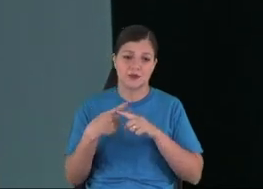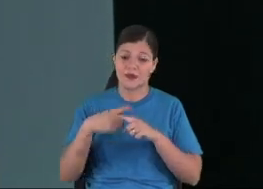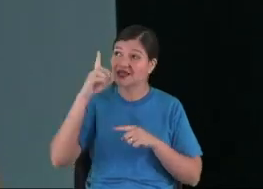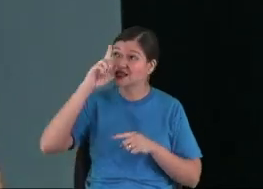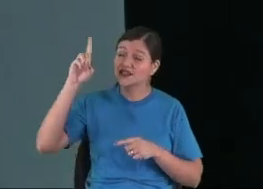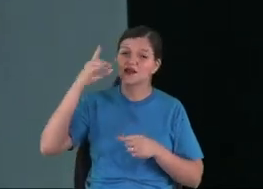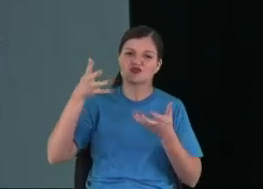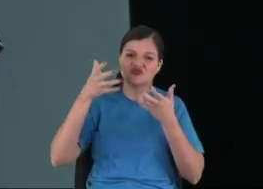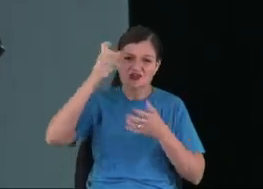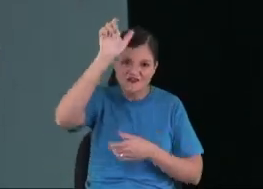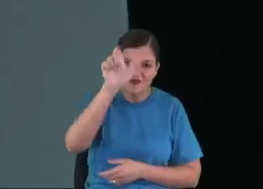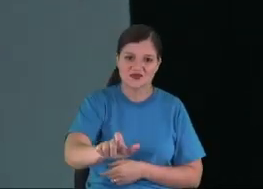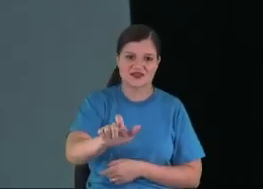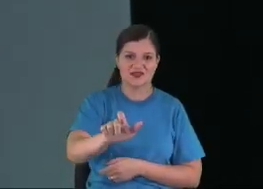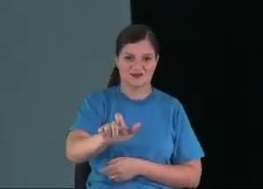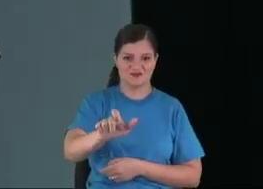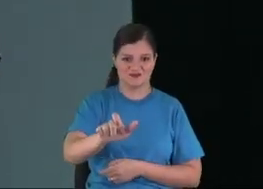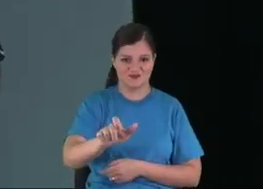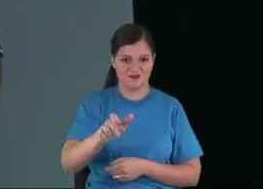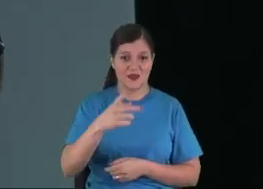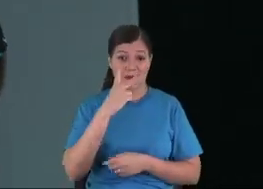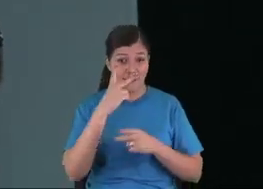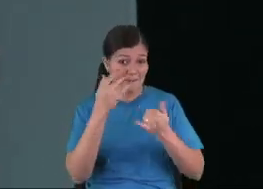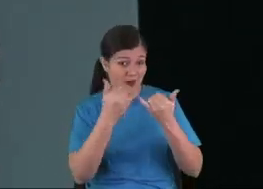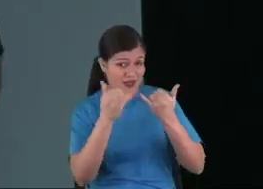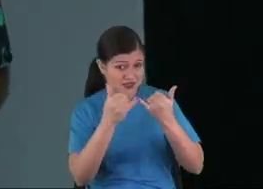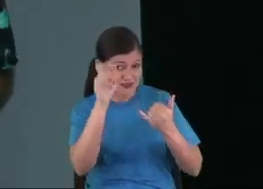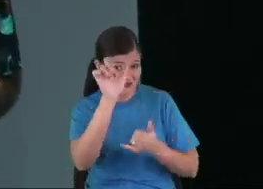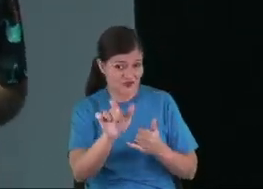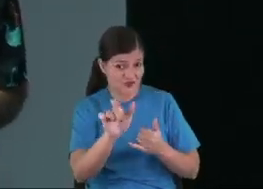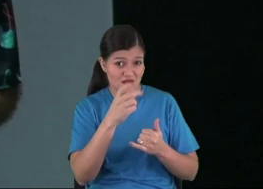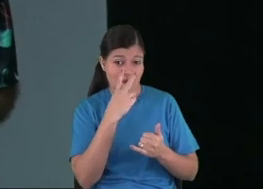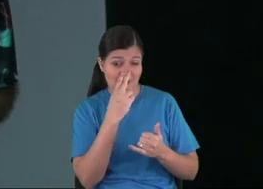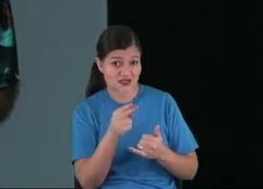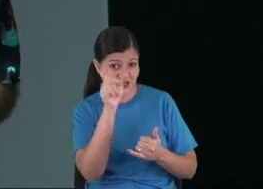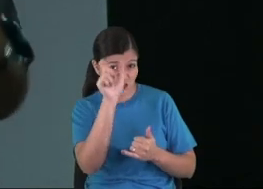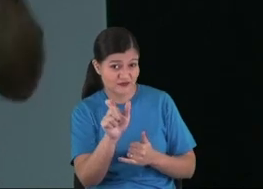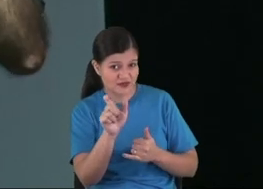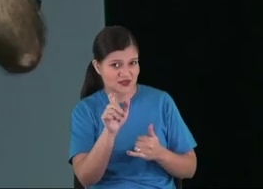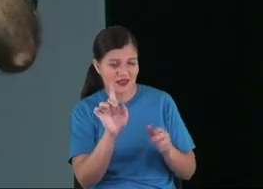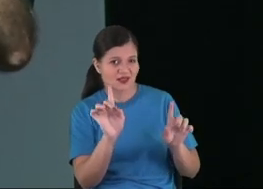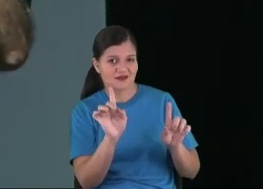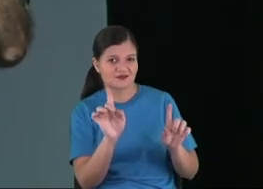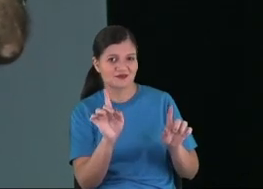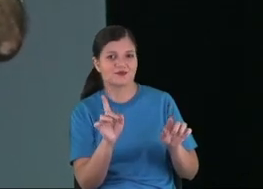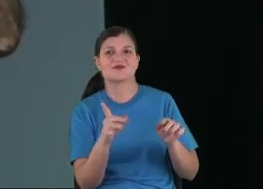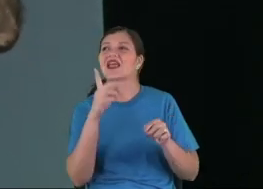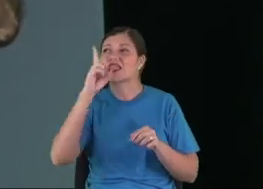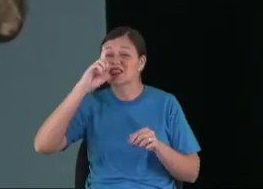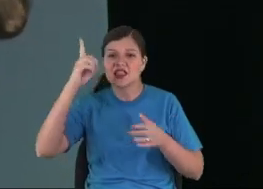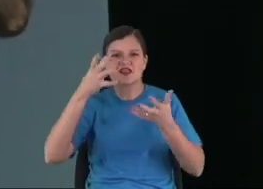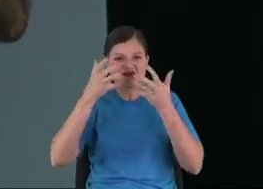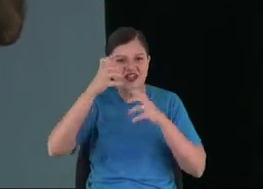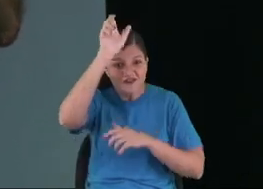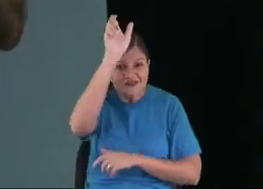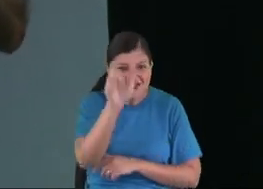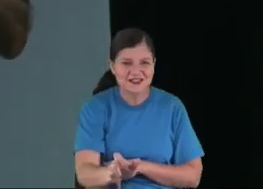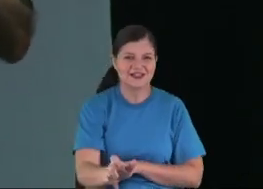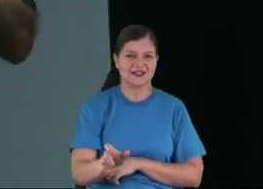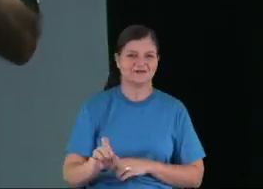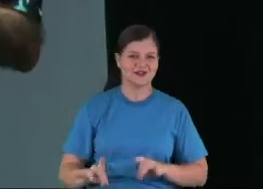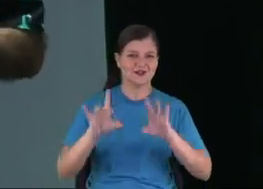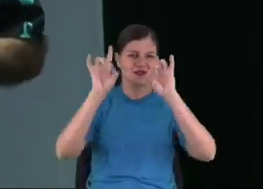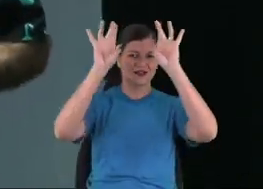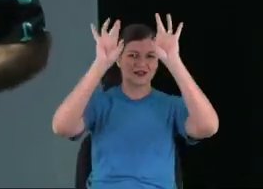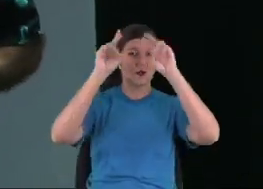queria um parecido com você ele podia fazer, ele queria você, entendeu? E às vezes por causa disso, ele fez você